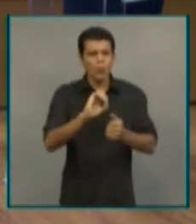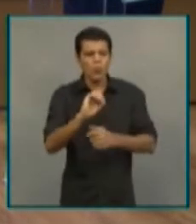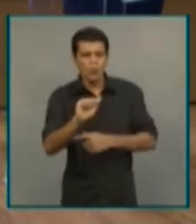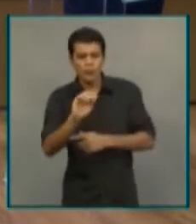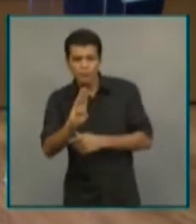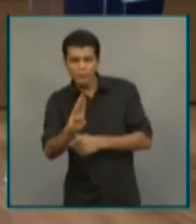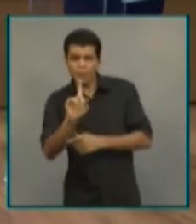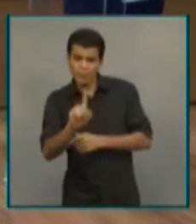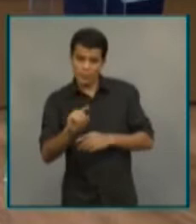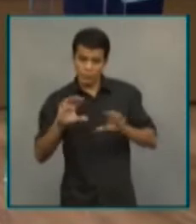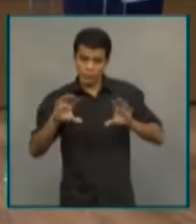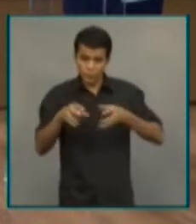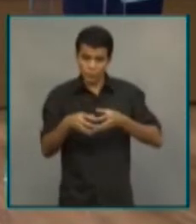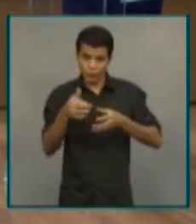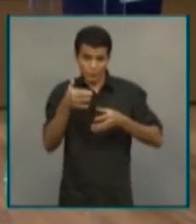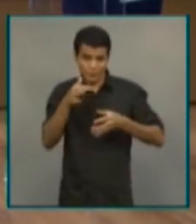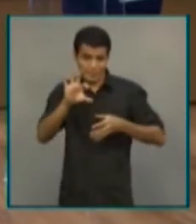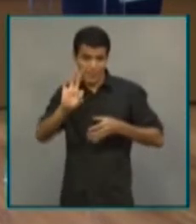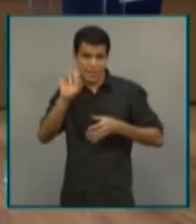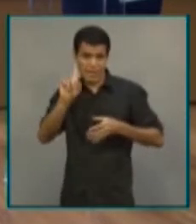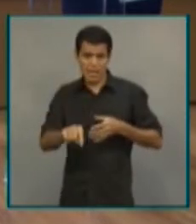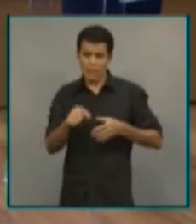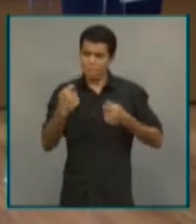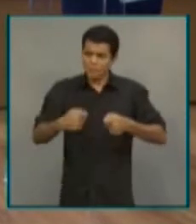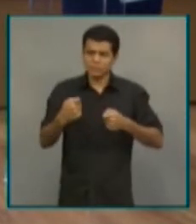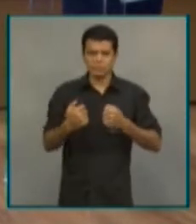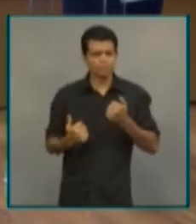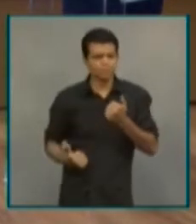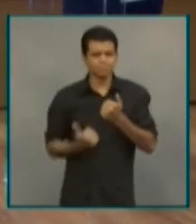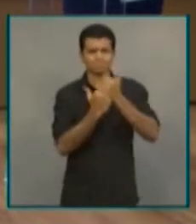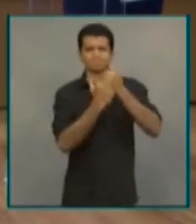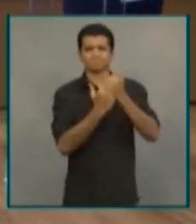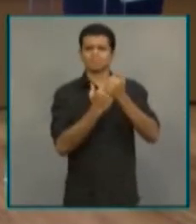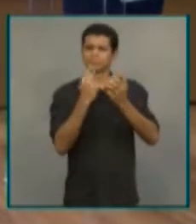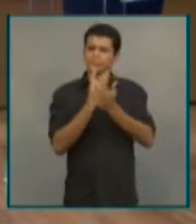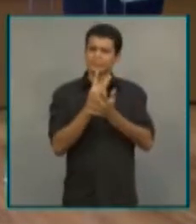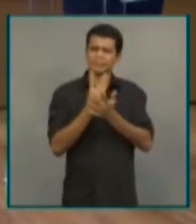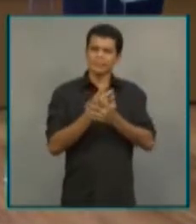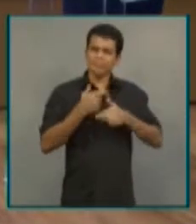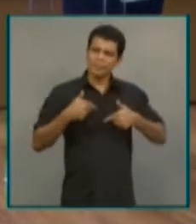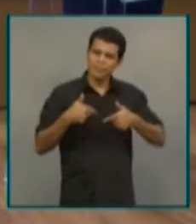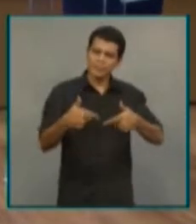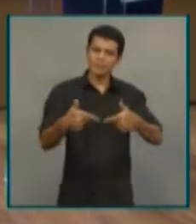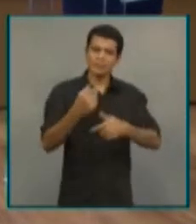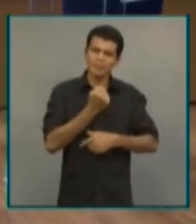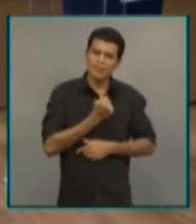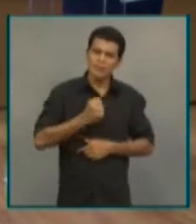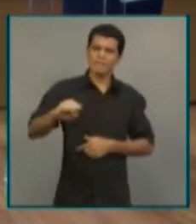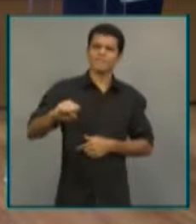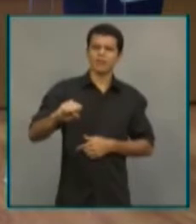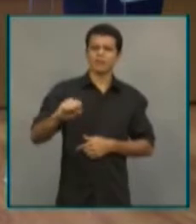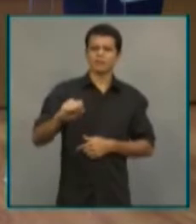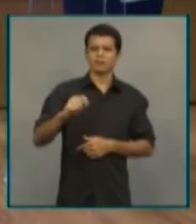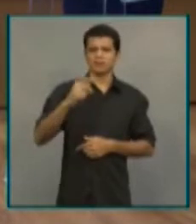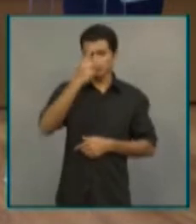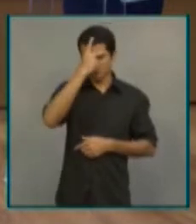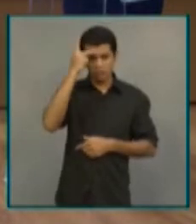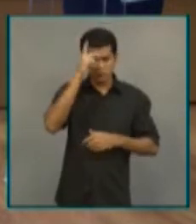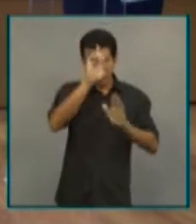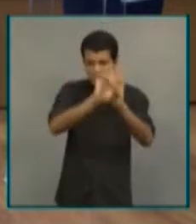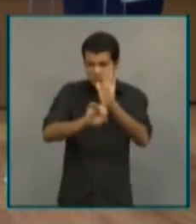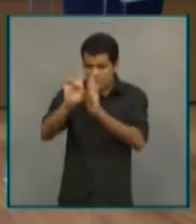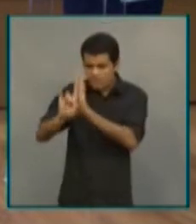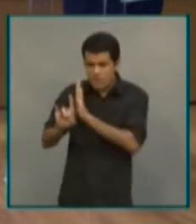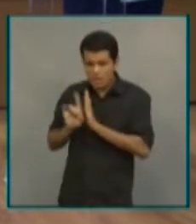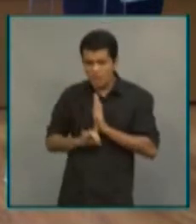10 elencou como um pilar específico a defesa intransigente e tolerância zero em relação a qualquer desrespeito